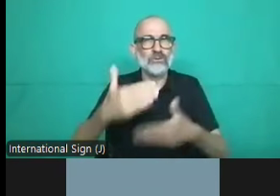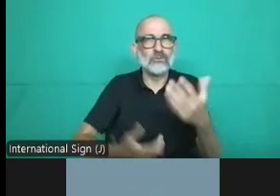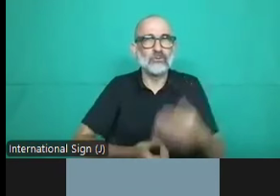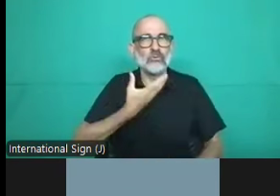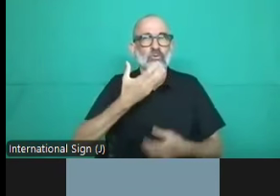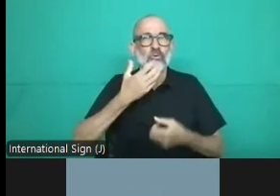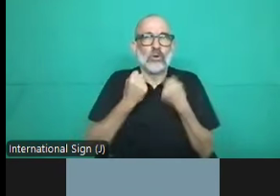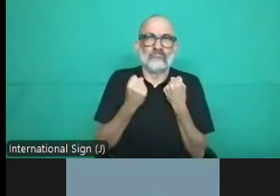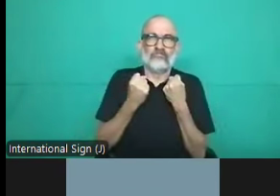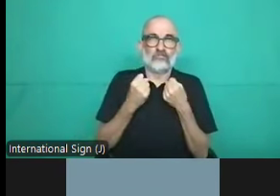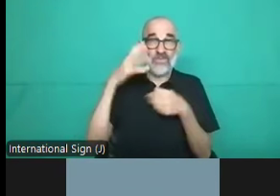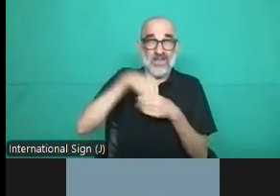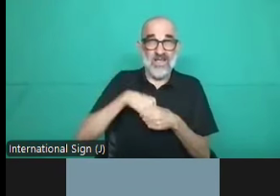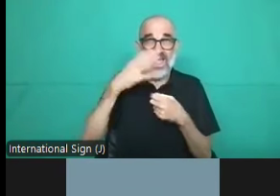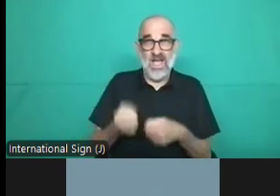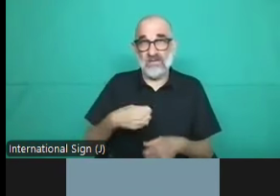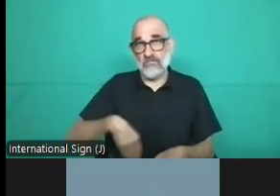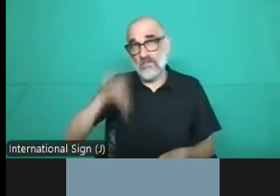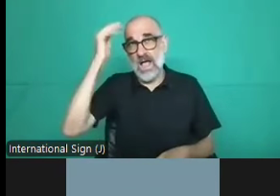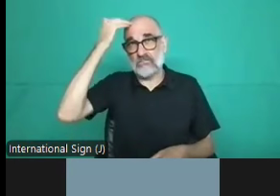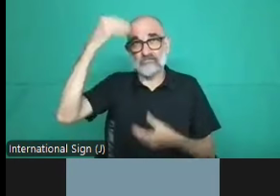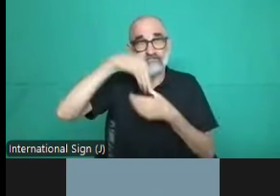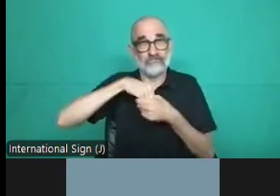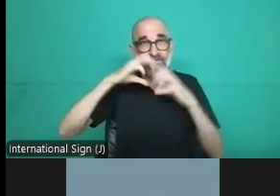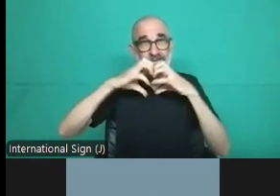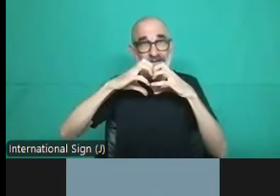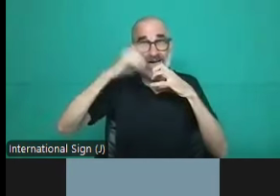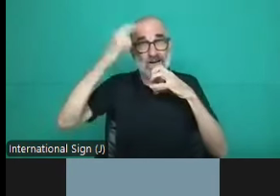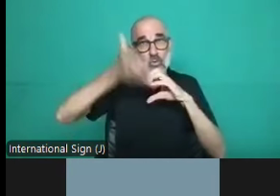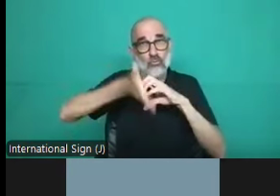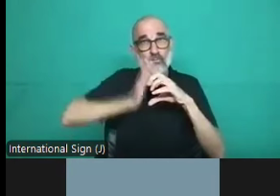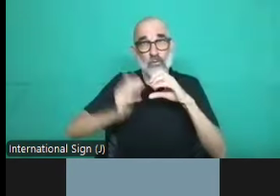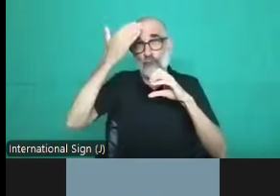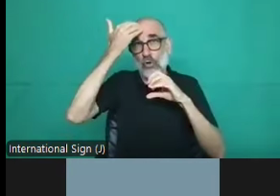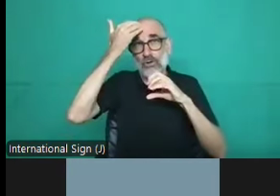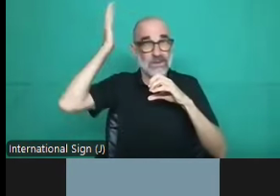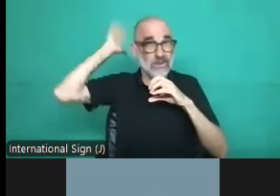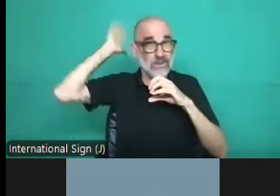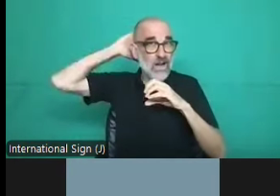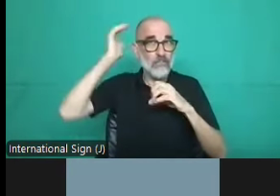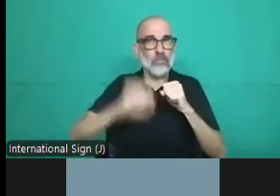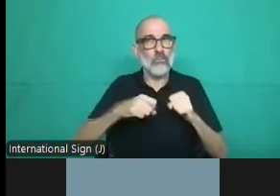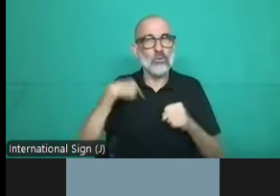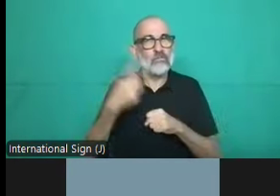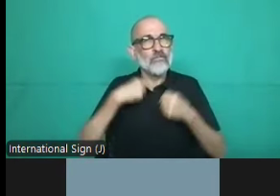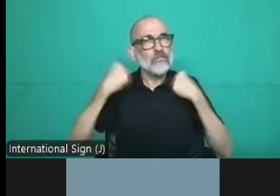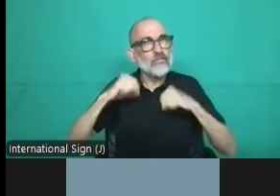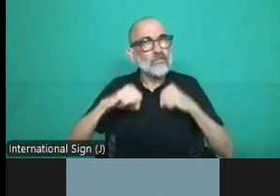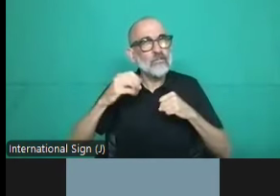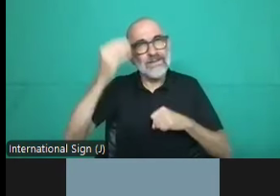Porque en nuestra región, Porque nossa região morre cada hora uma mulher E por por que na nossa complicações. região morre uma